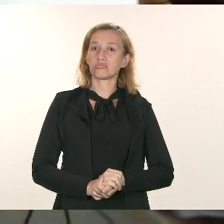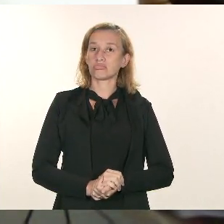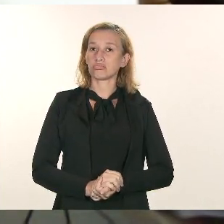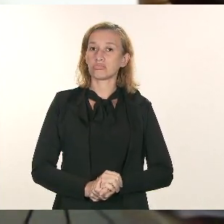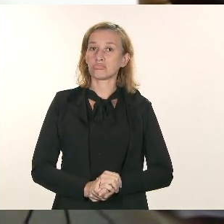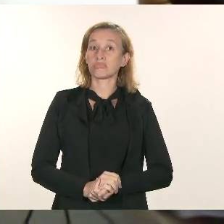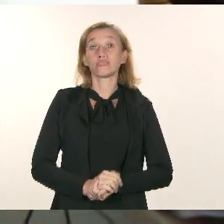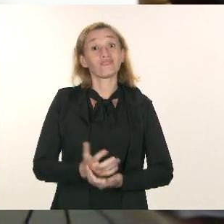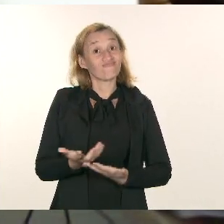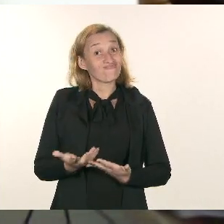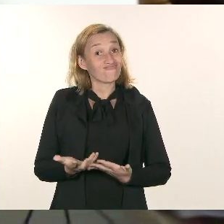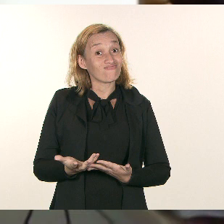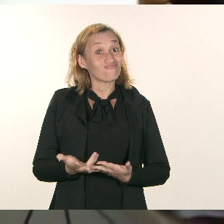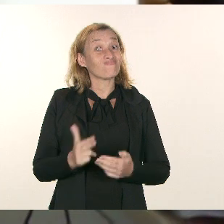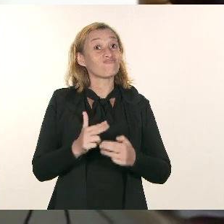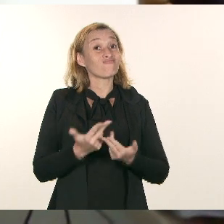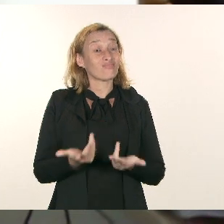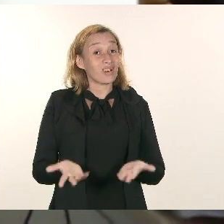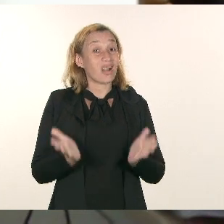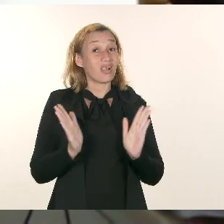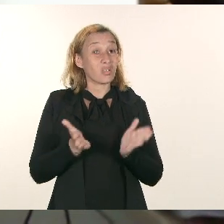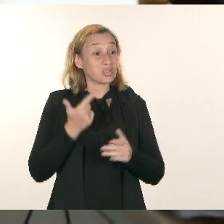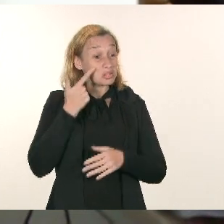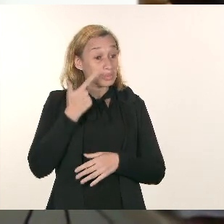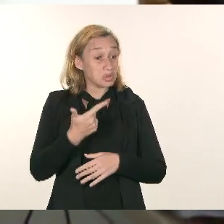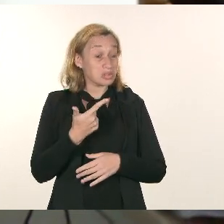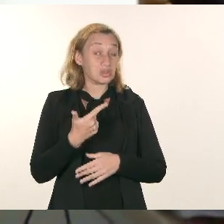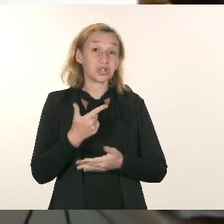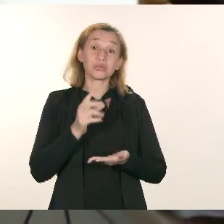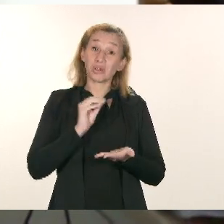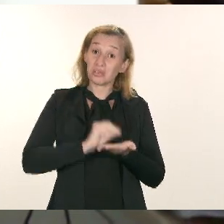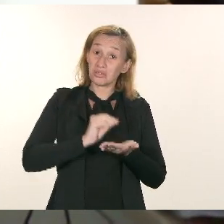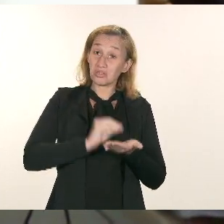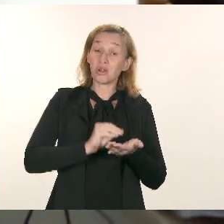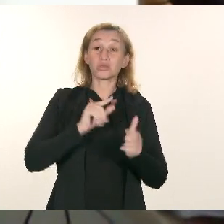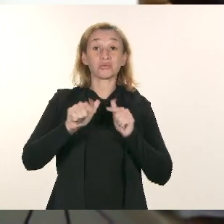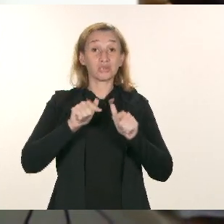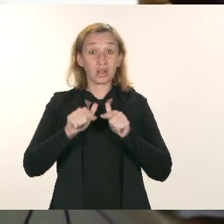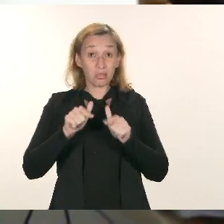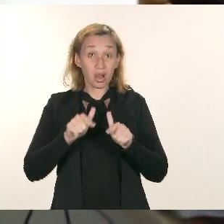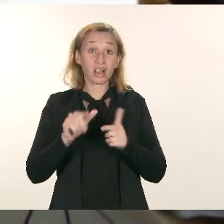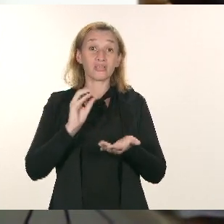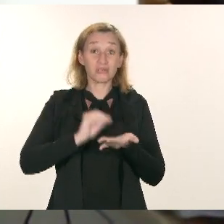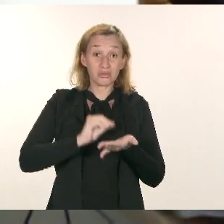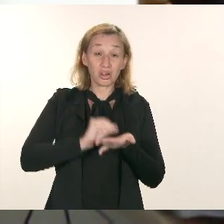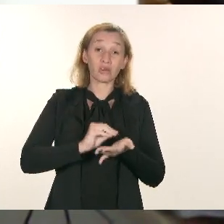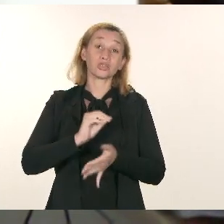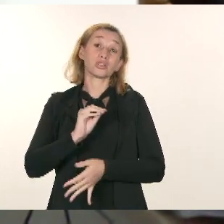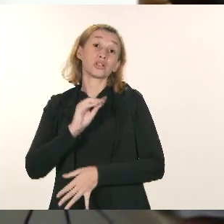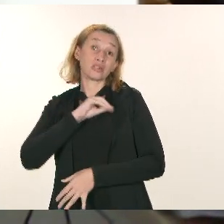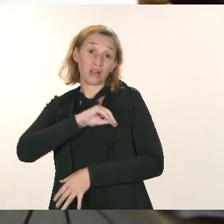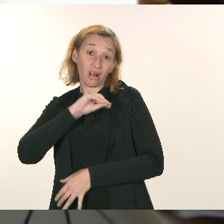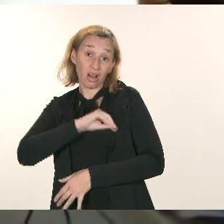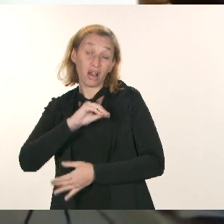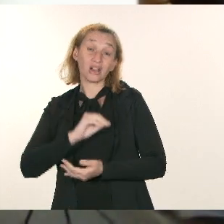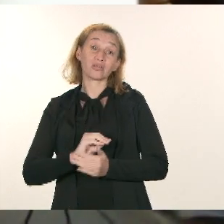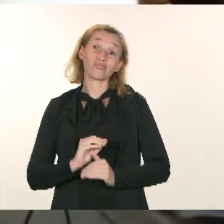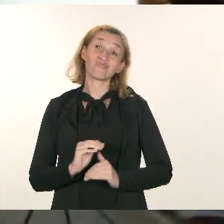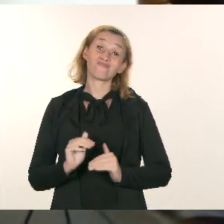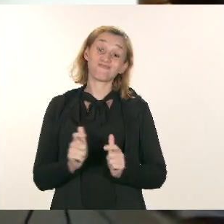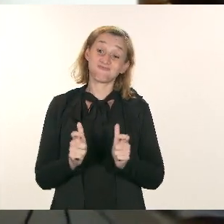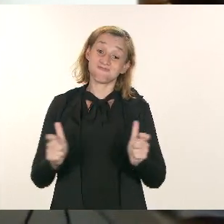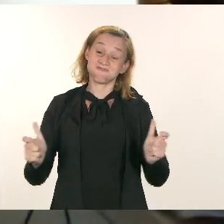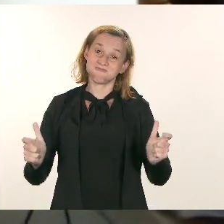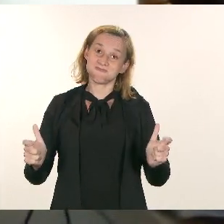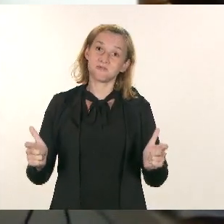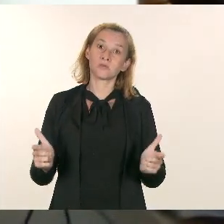A consequência é um aumento do desemprego e da renda, um aumento do desemprego acelerado